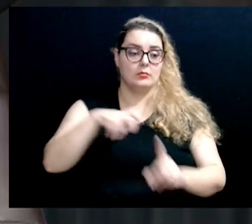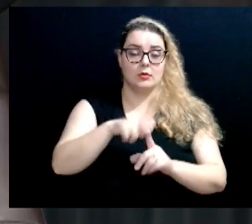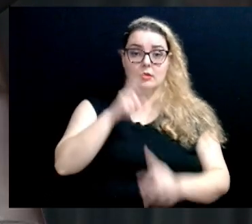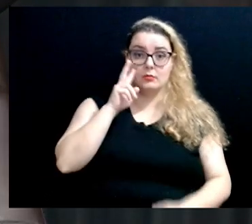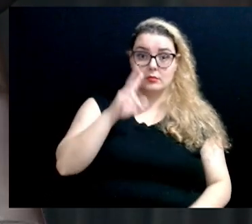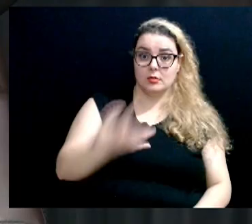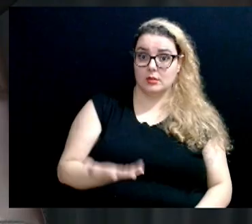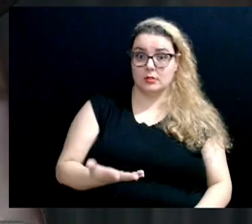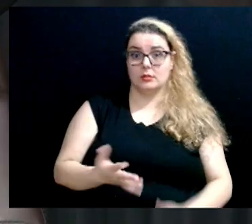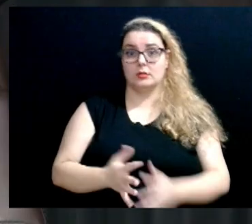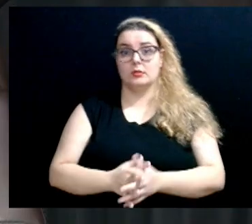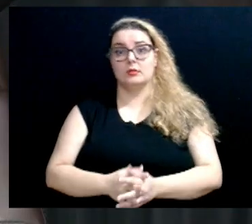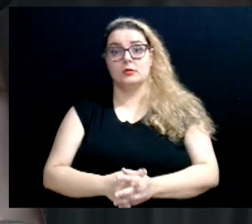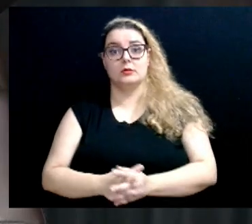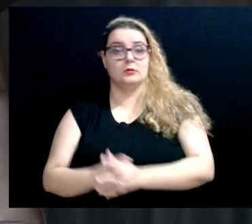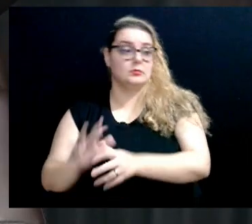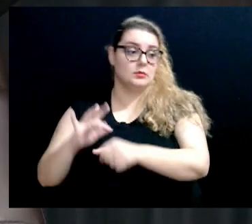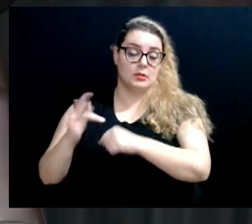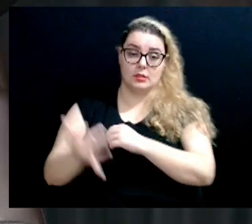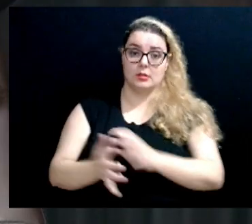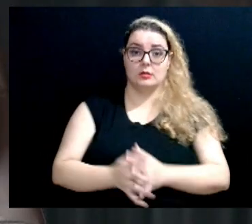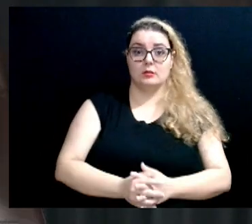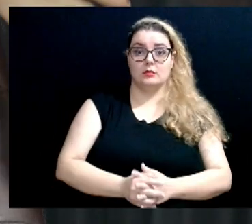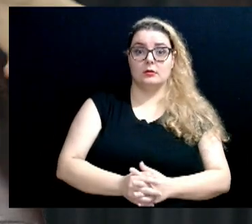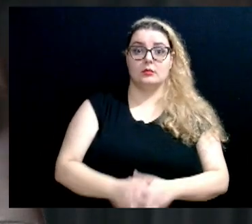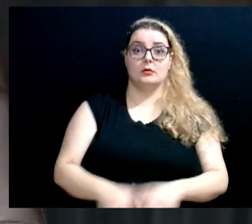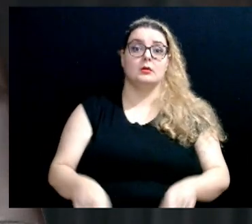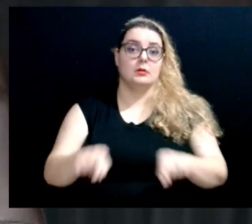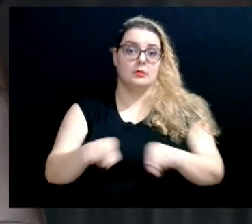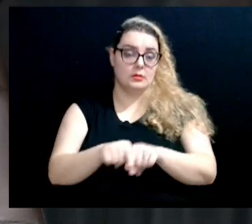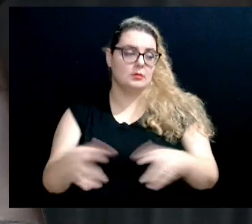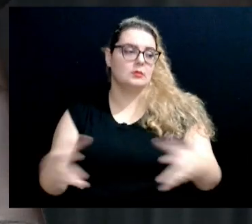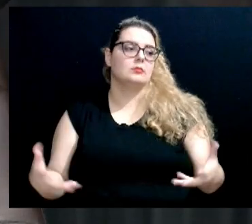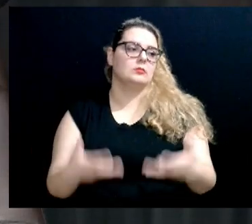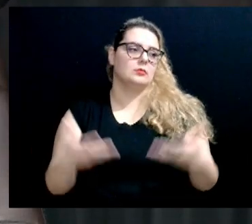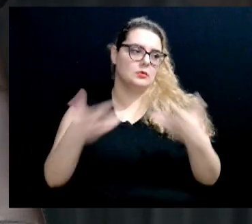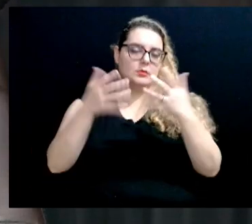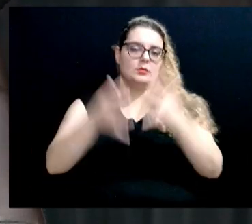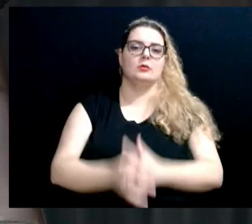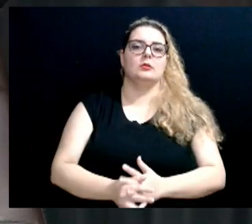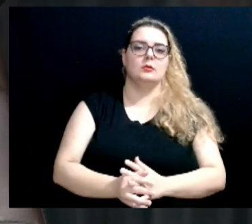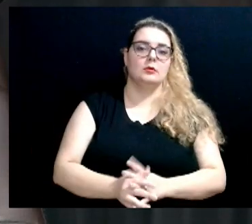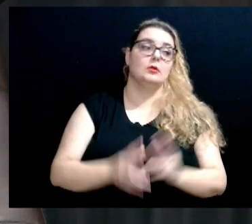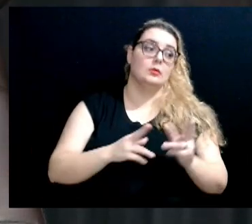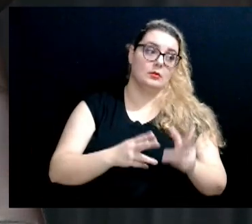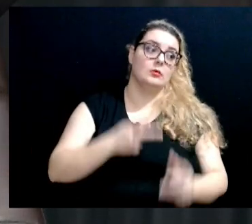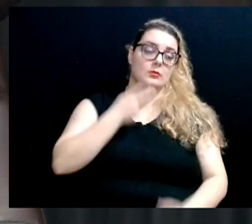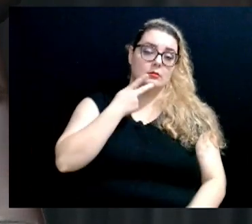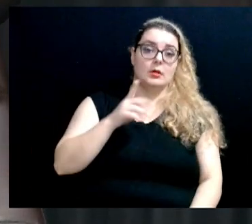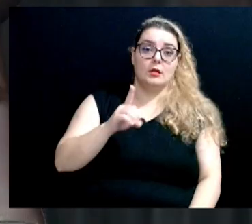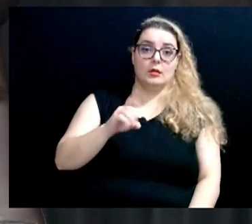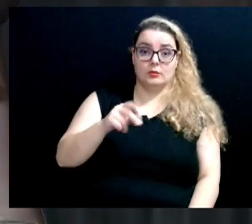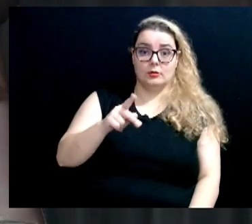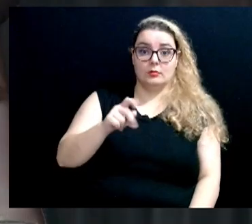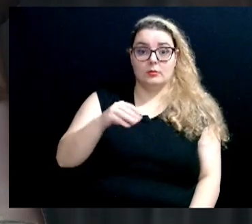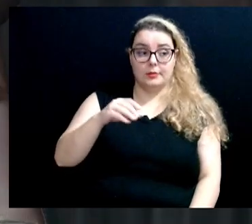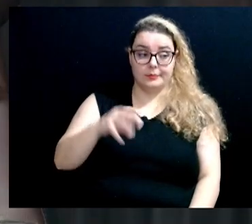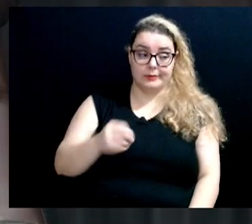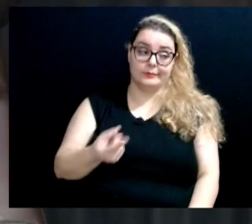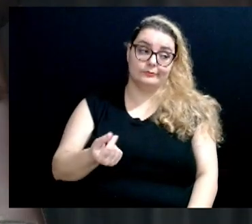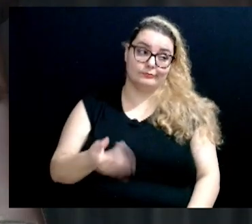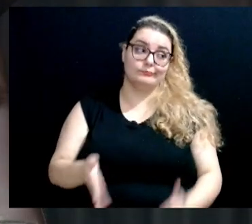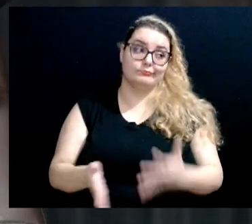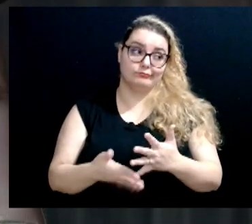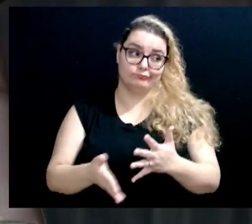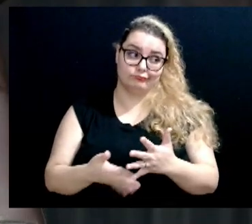rede social, e também eu sou estimulada por aquilo, como você falou, a dopamina barata que a gente está ali. Então o nosso corpo procura